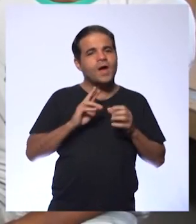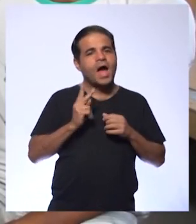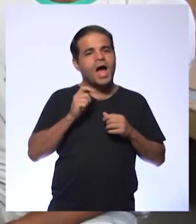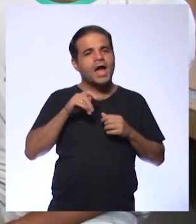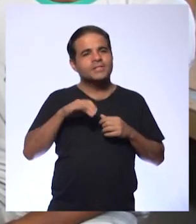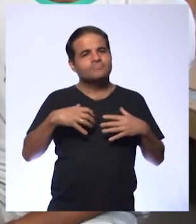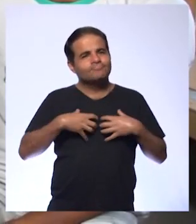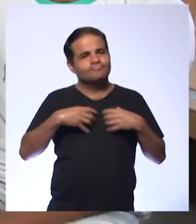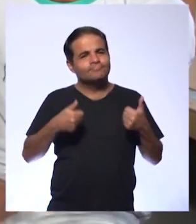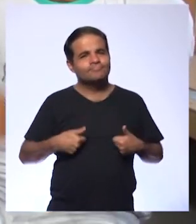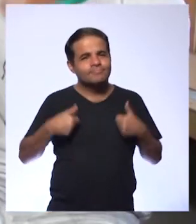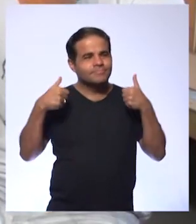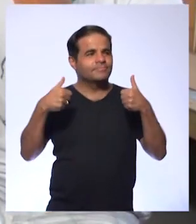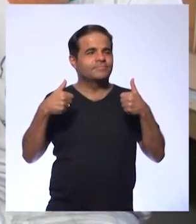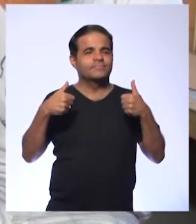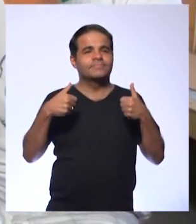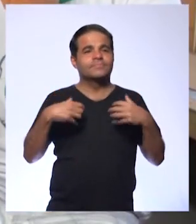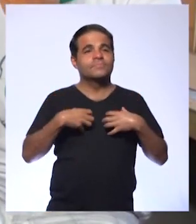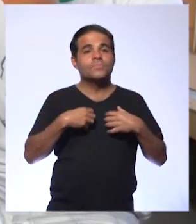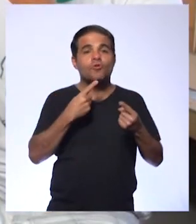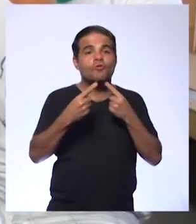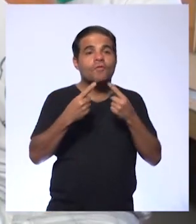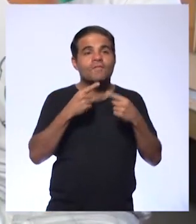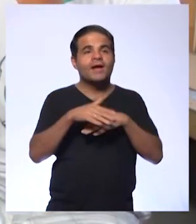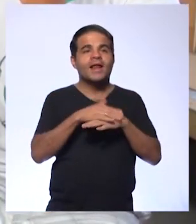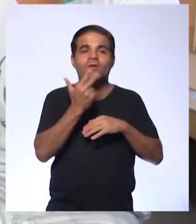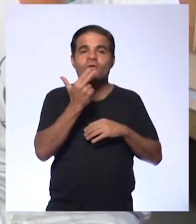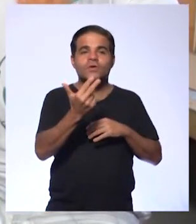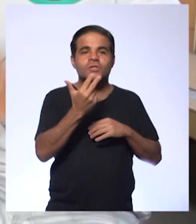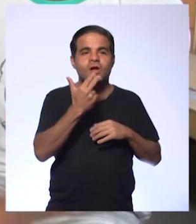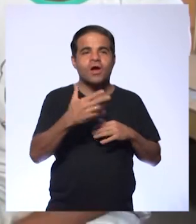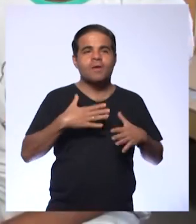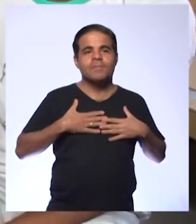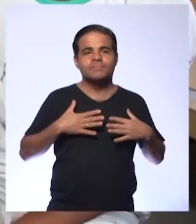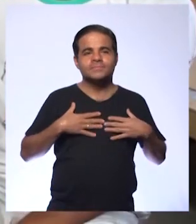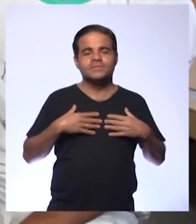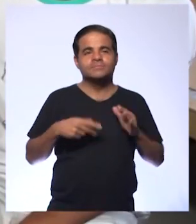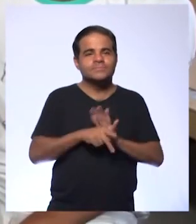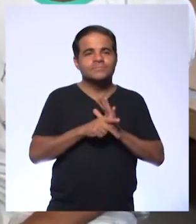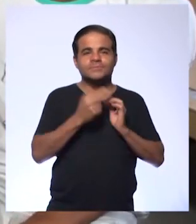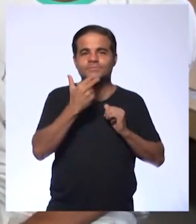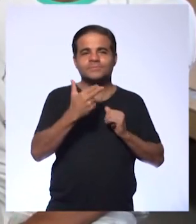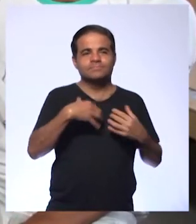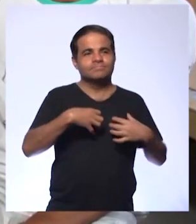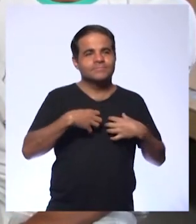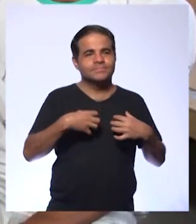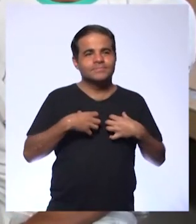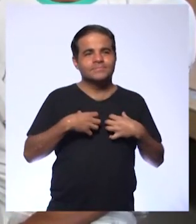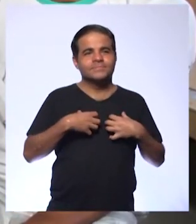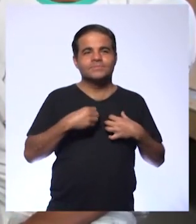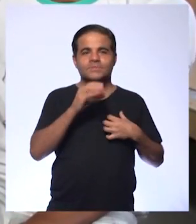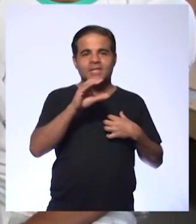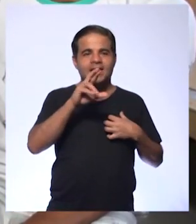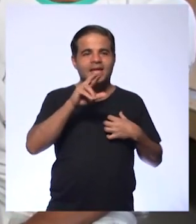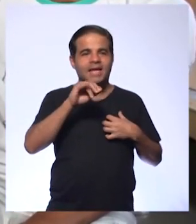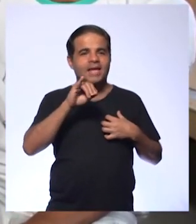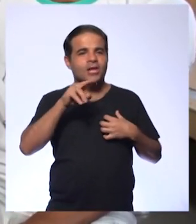melhor ainda, porque eu estou falando no idioma local, no meu idioma. O